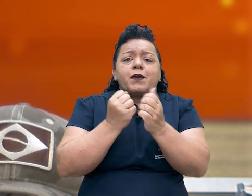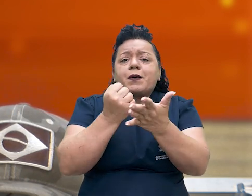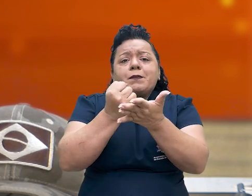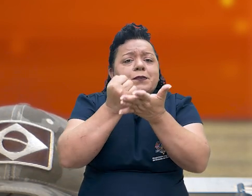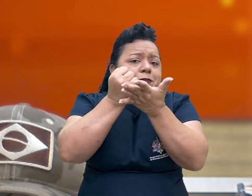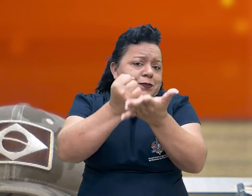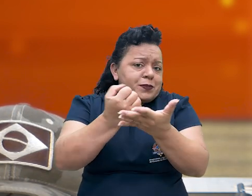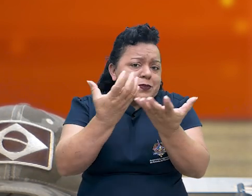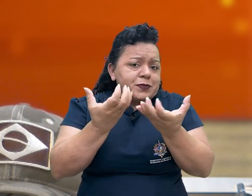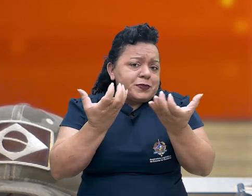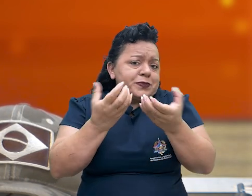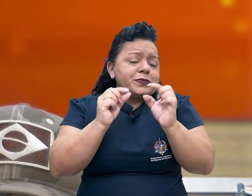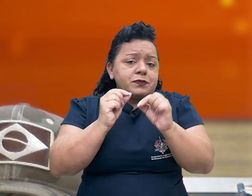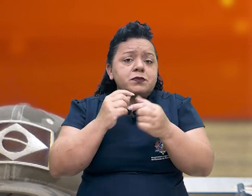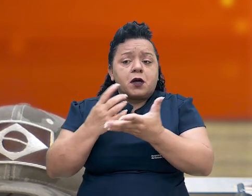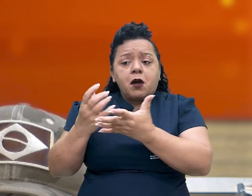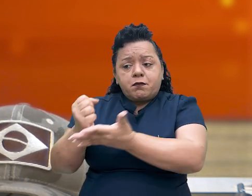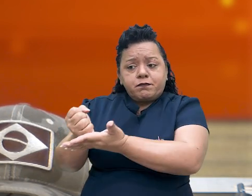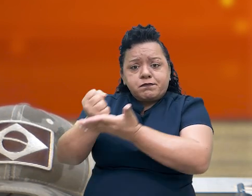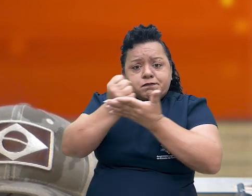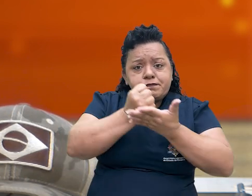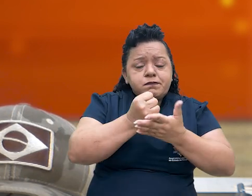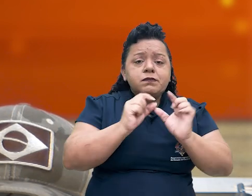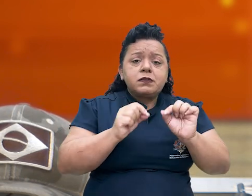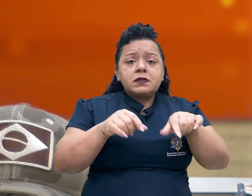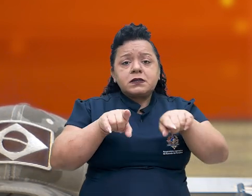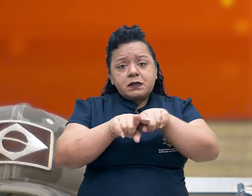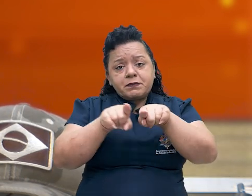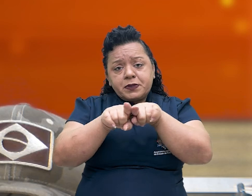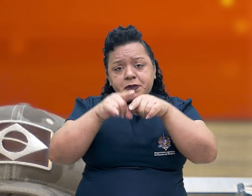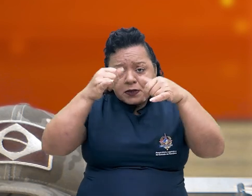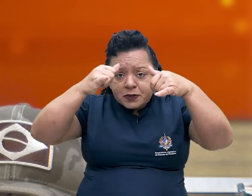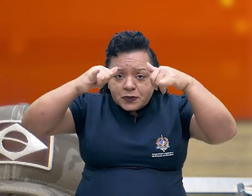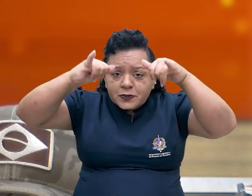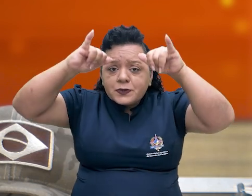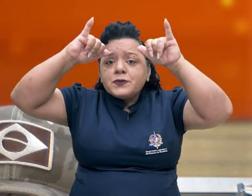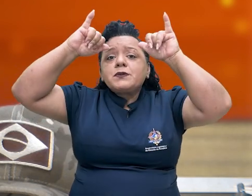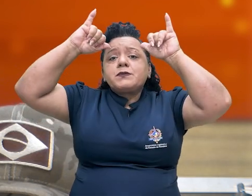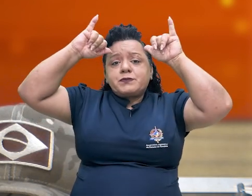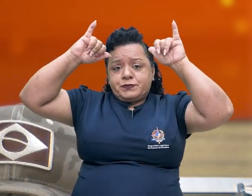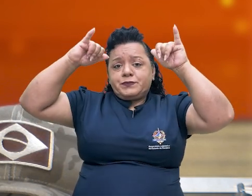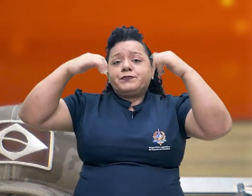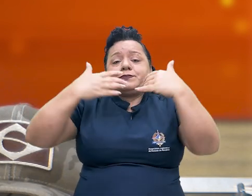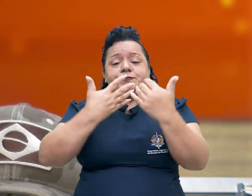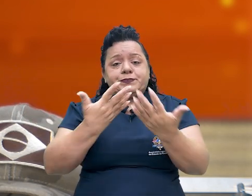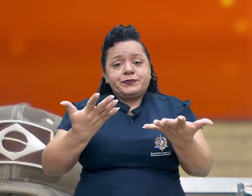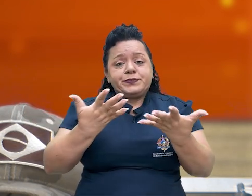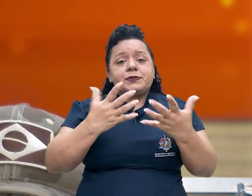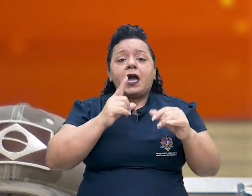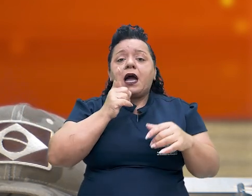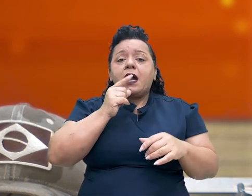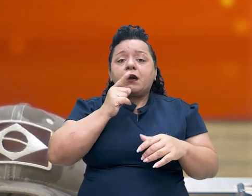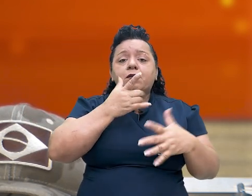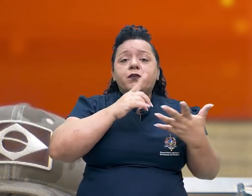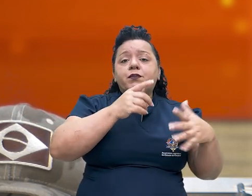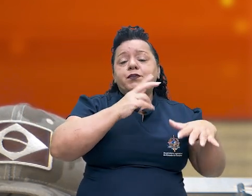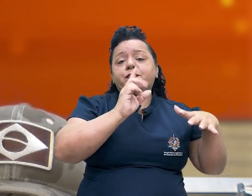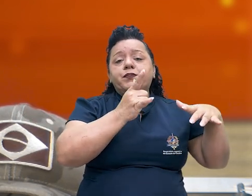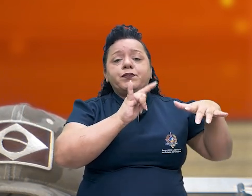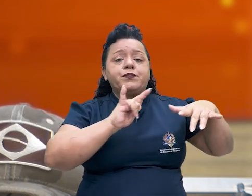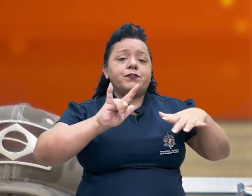para tentar sobrevivência então Eh foi uma situação que a gente viu também muitos gados né sendo arrastado paraa água